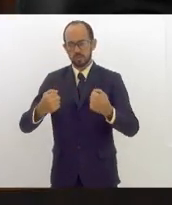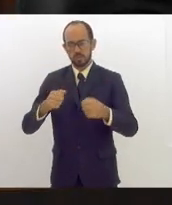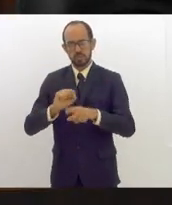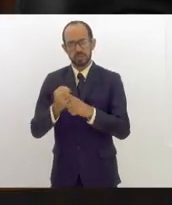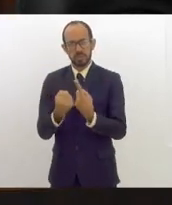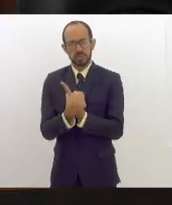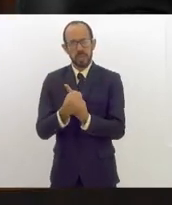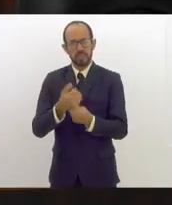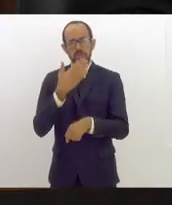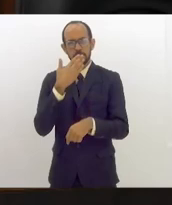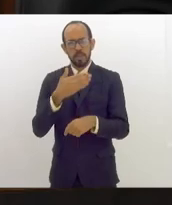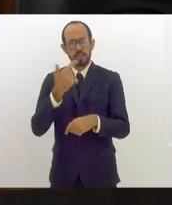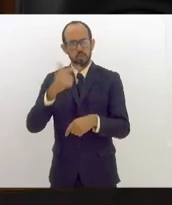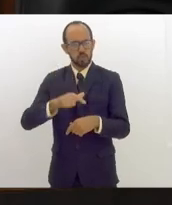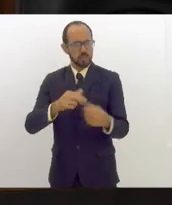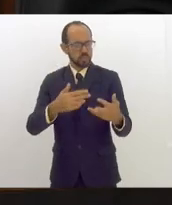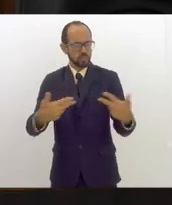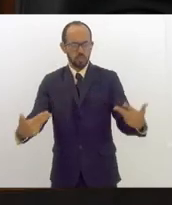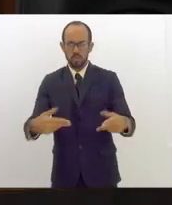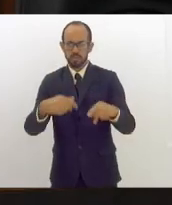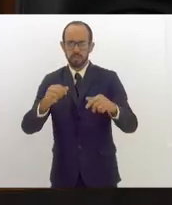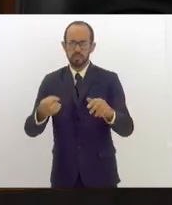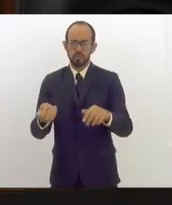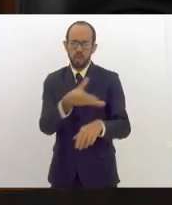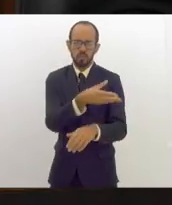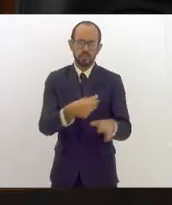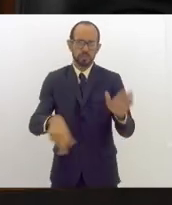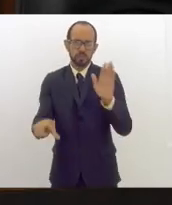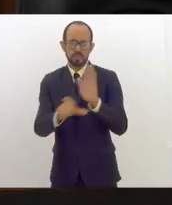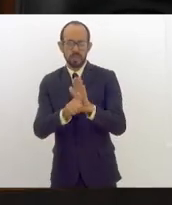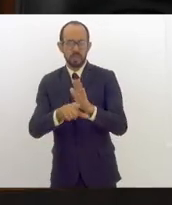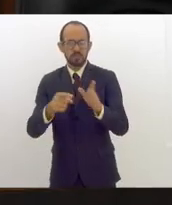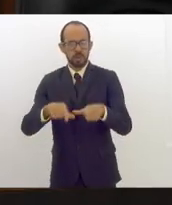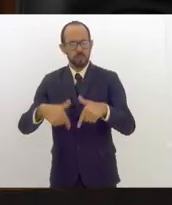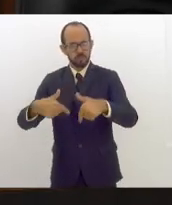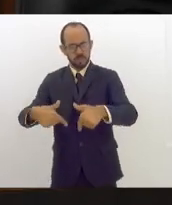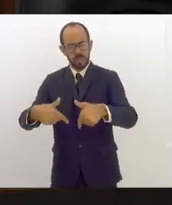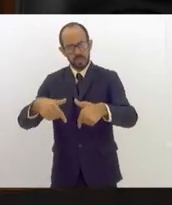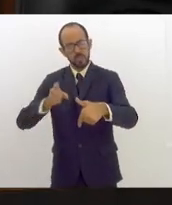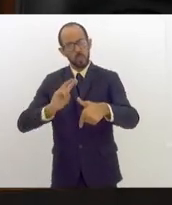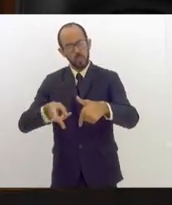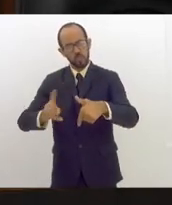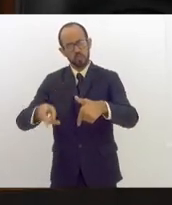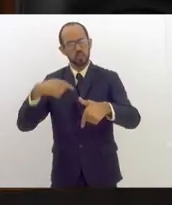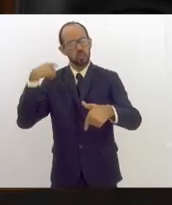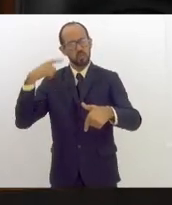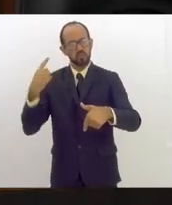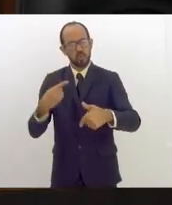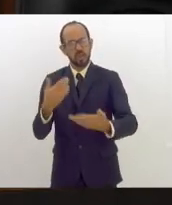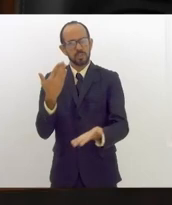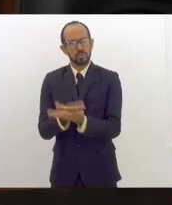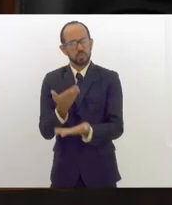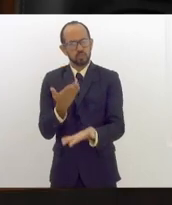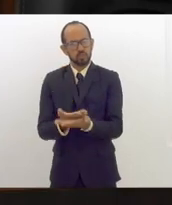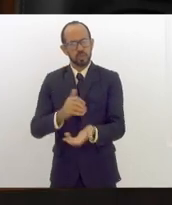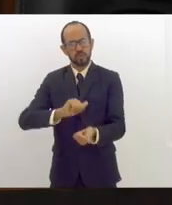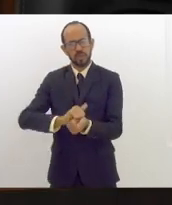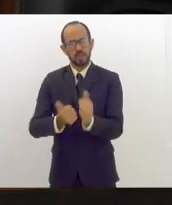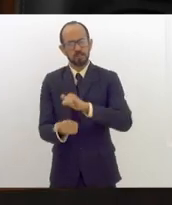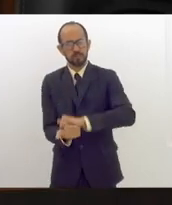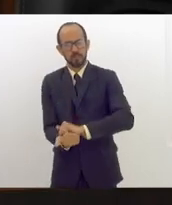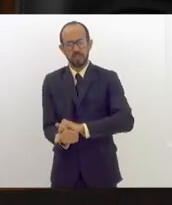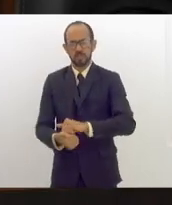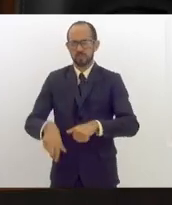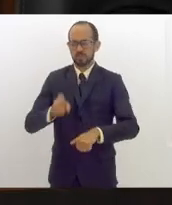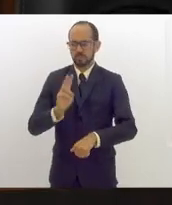novas leis novas formas de enfrentar tudo isso e aí está o advogado tendo que estudar adaptar você estar